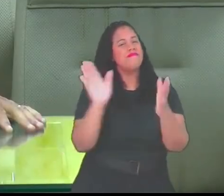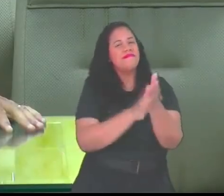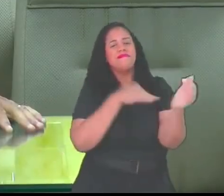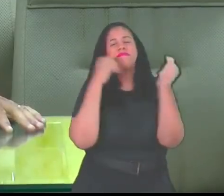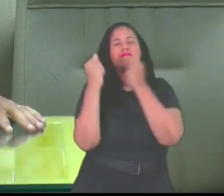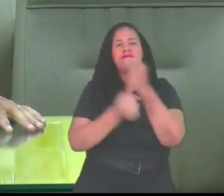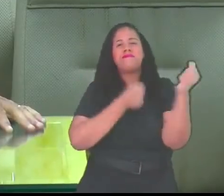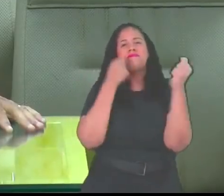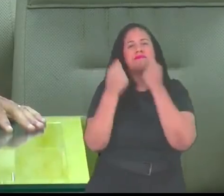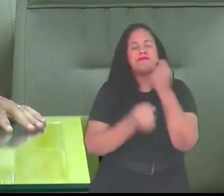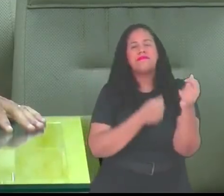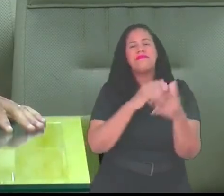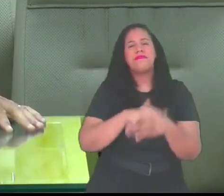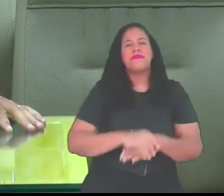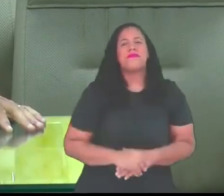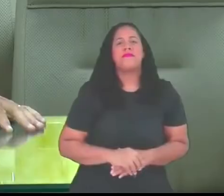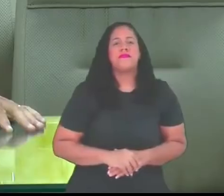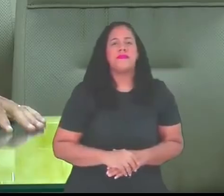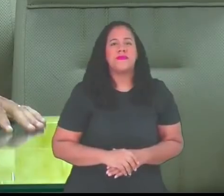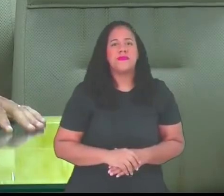Aleluia.